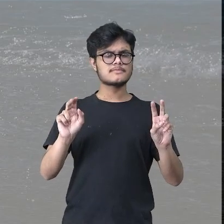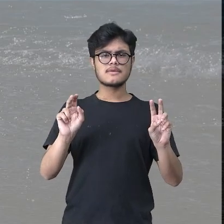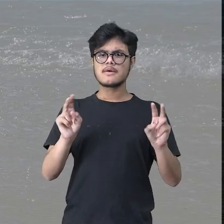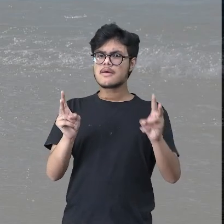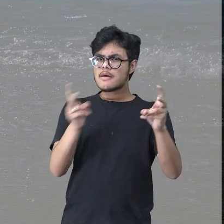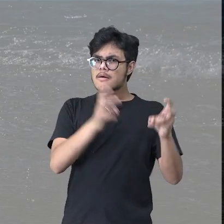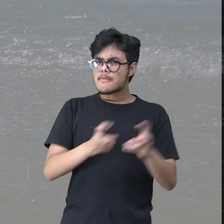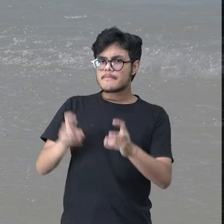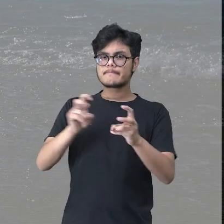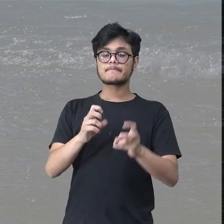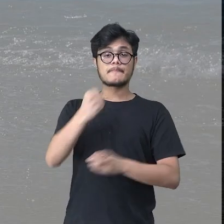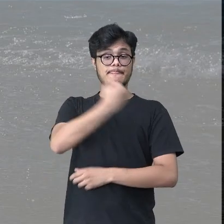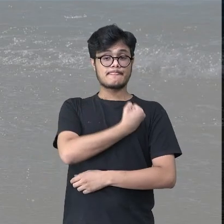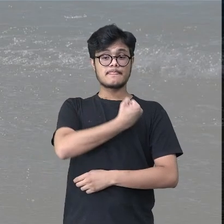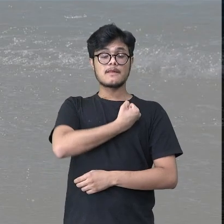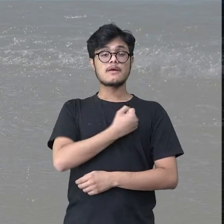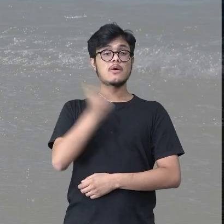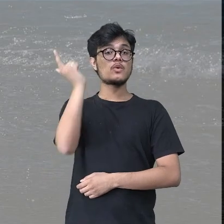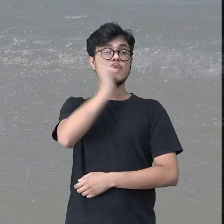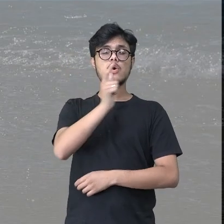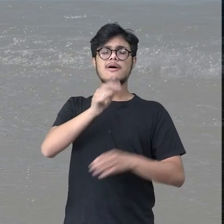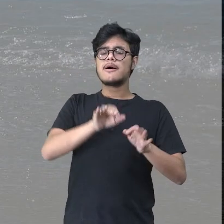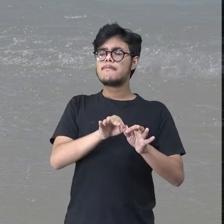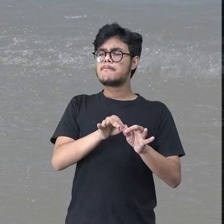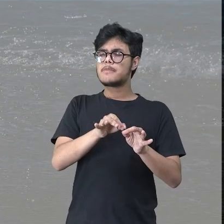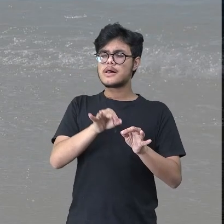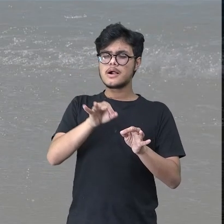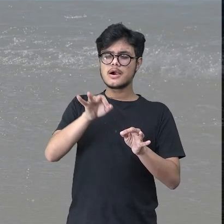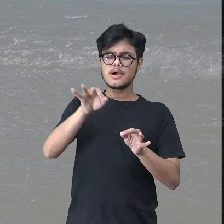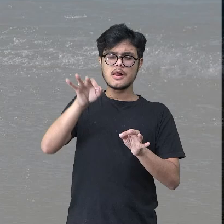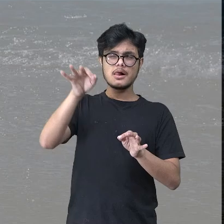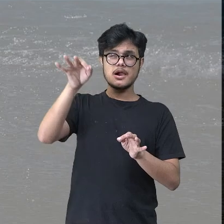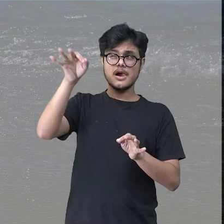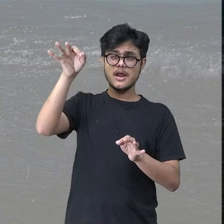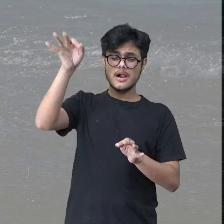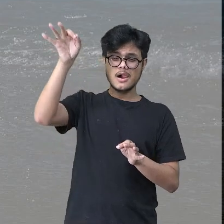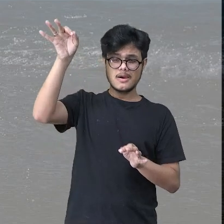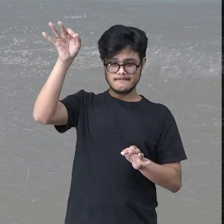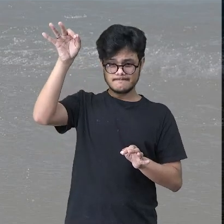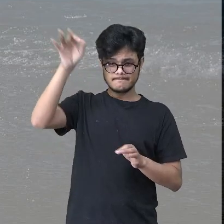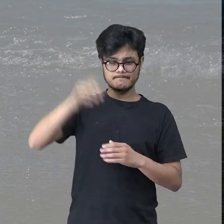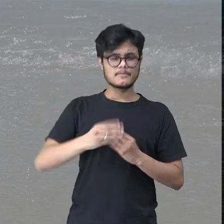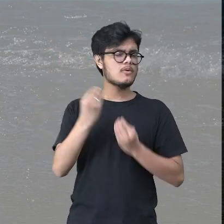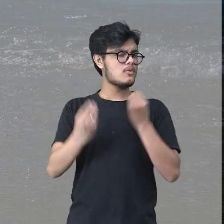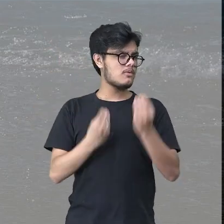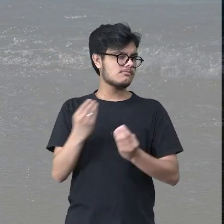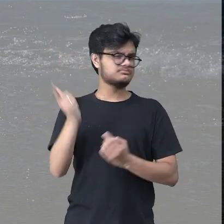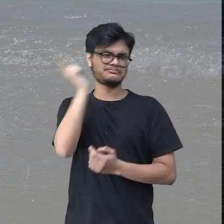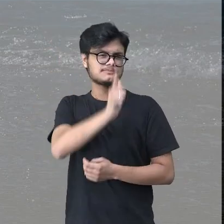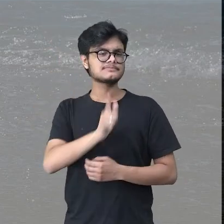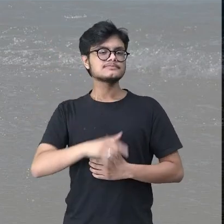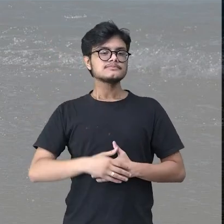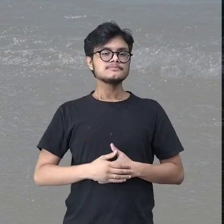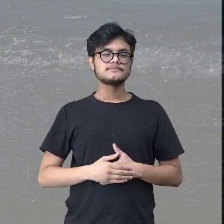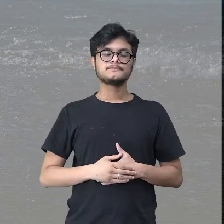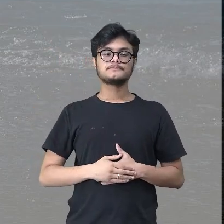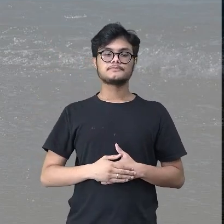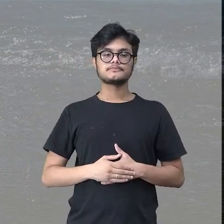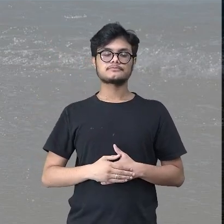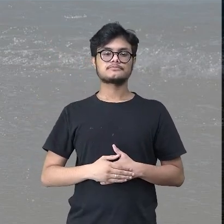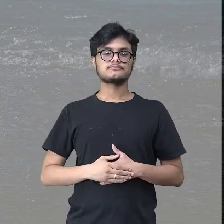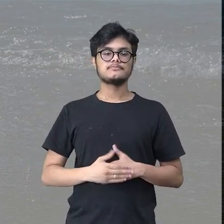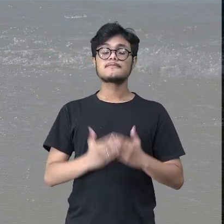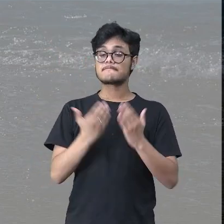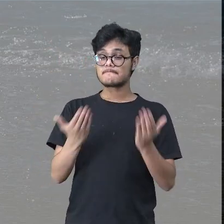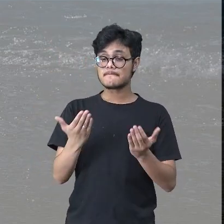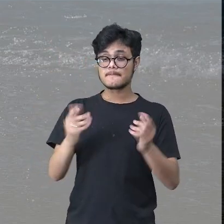unidades de medida para medir distâncias muito grandes. Então, olha só, agora a